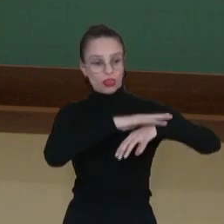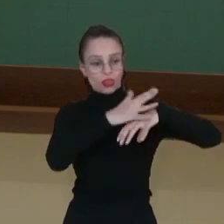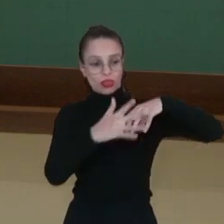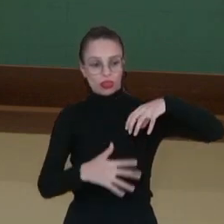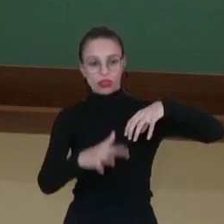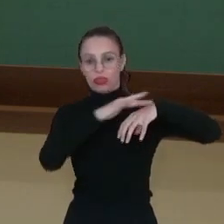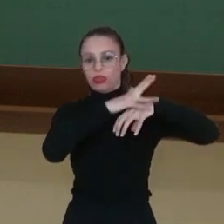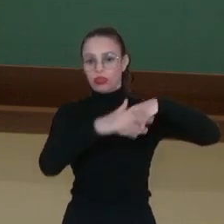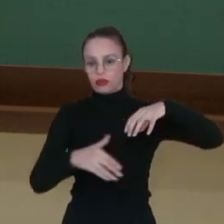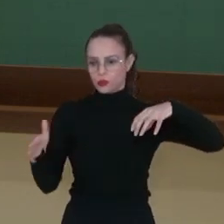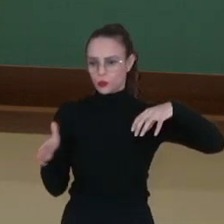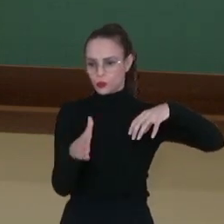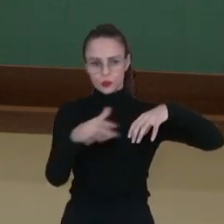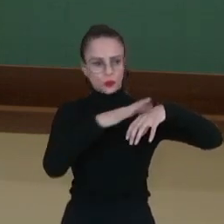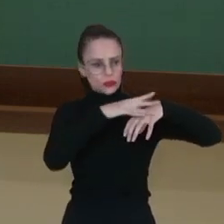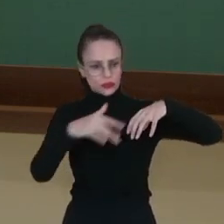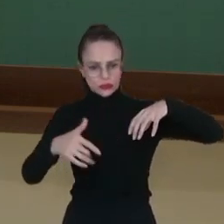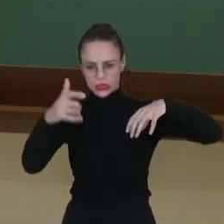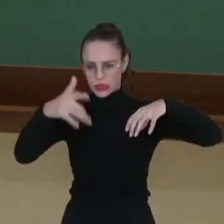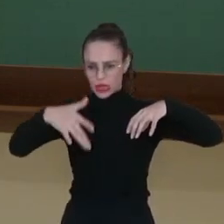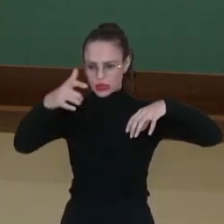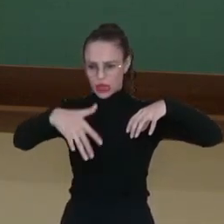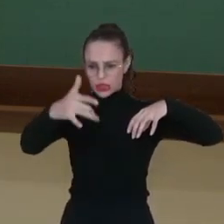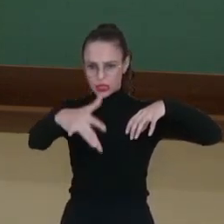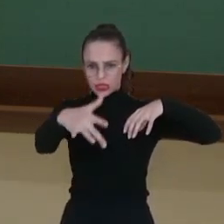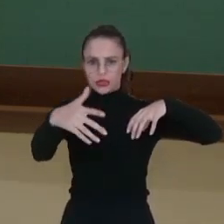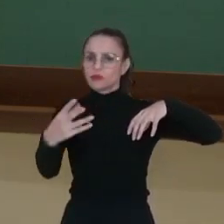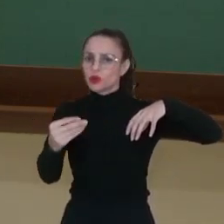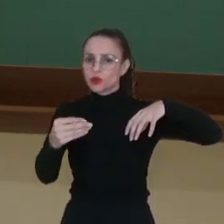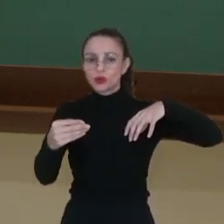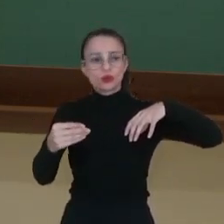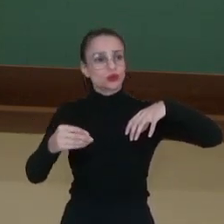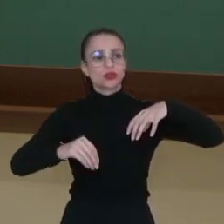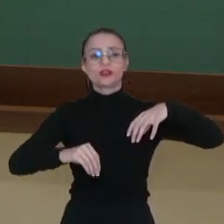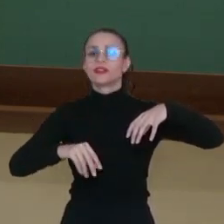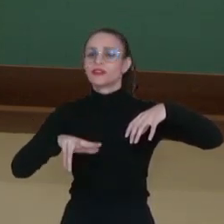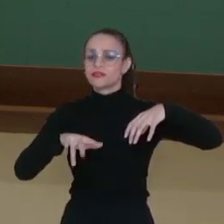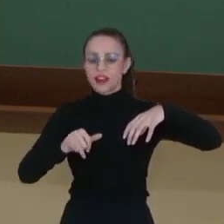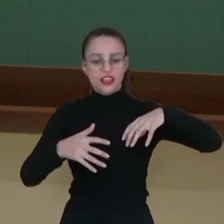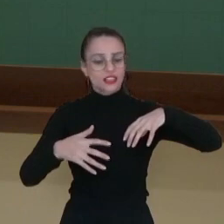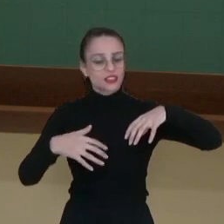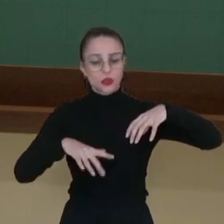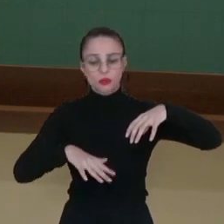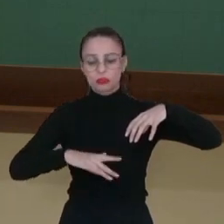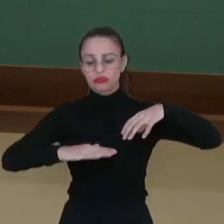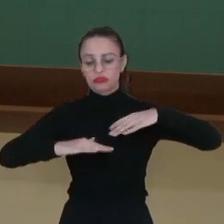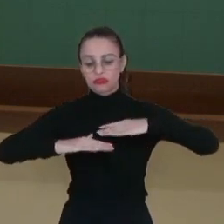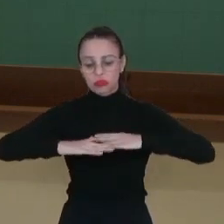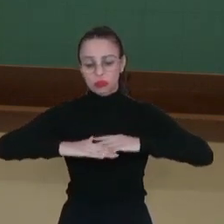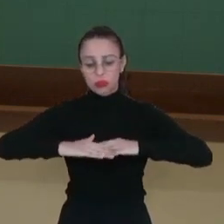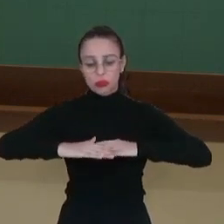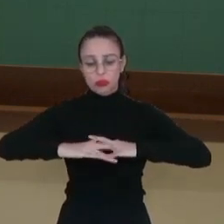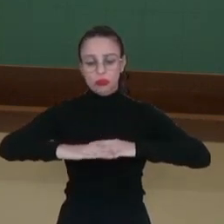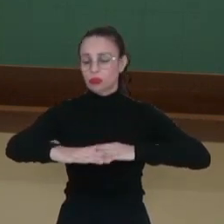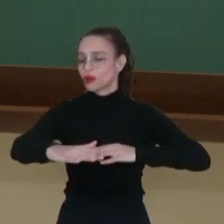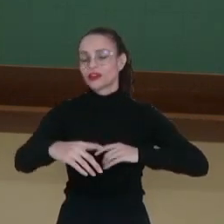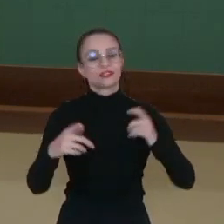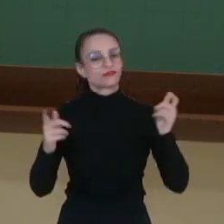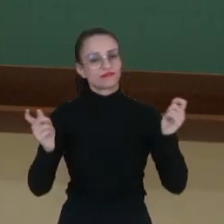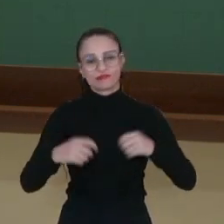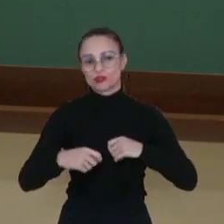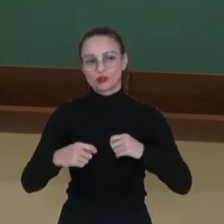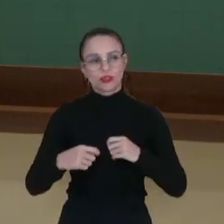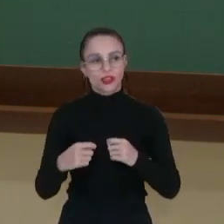com muito sedimento, muitos detritos acumulados no fundo, ele se torna um rio extremamente raso, sem aquela capacidade